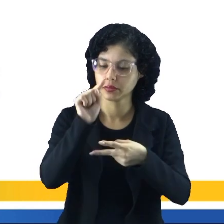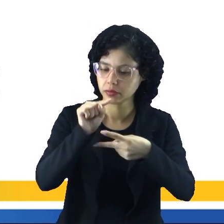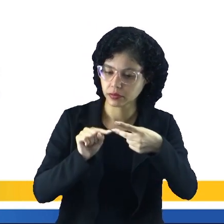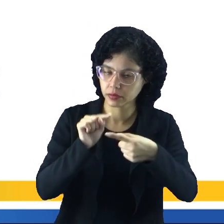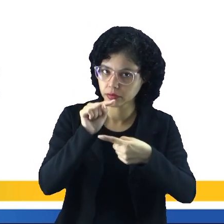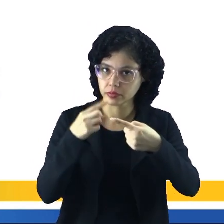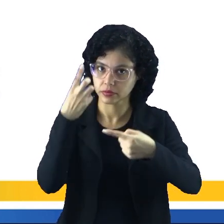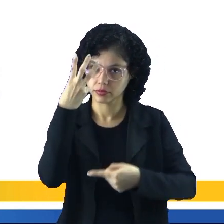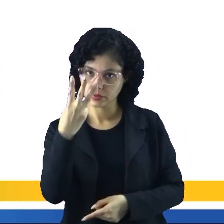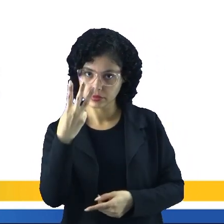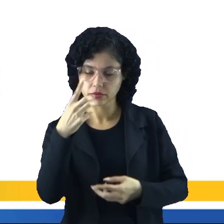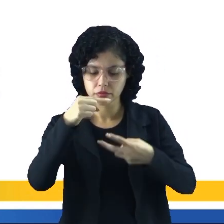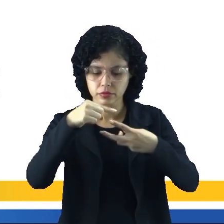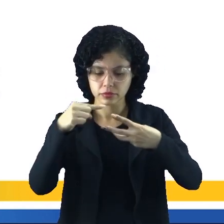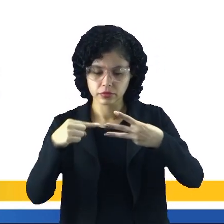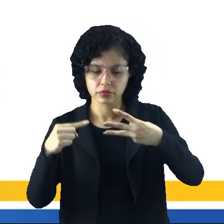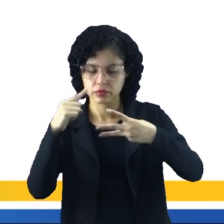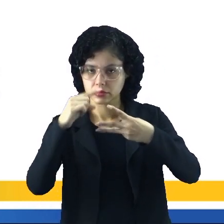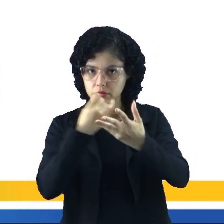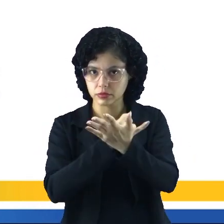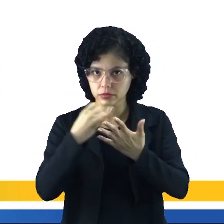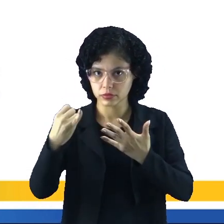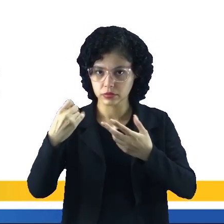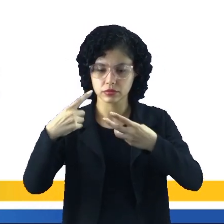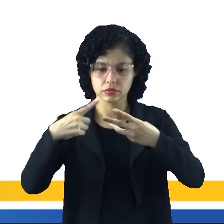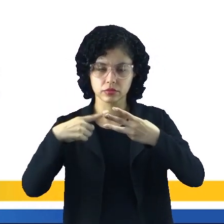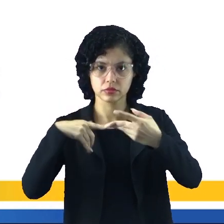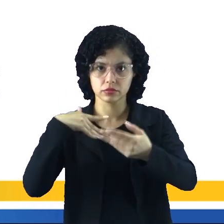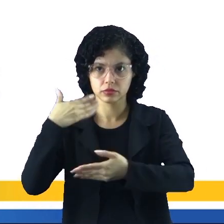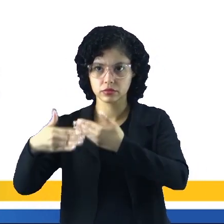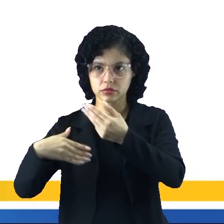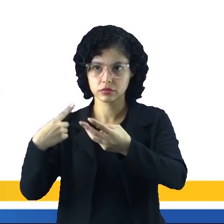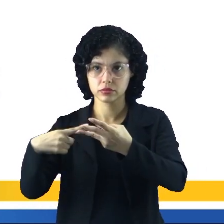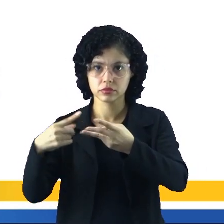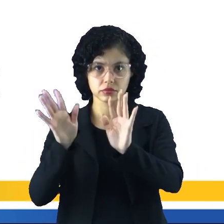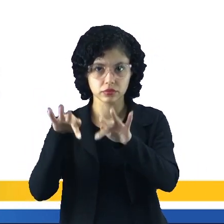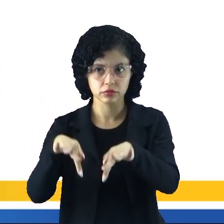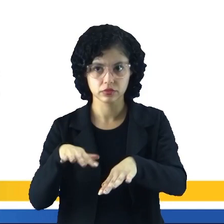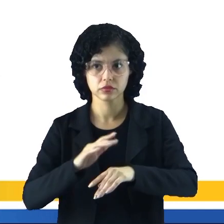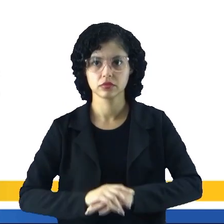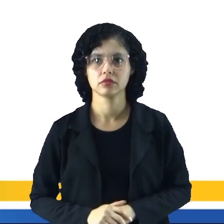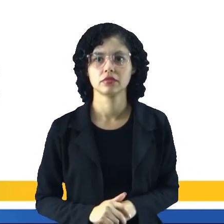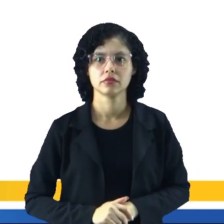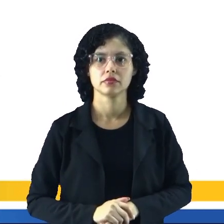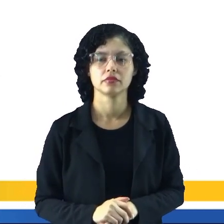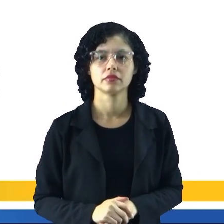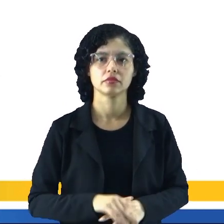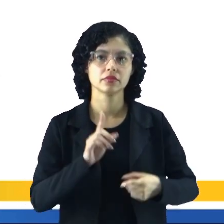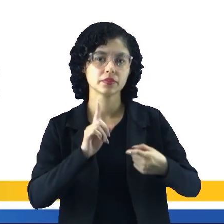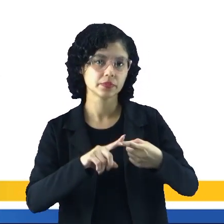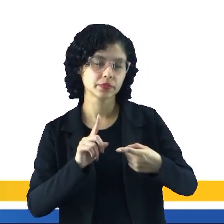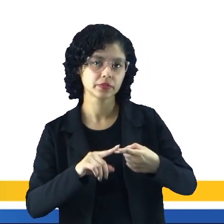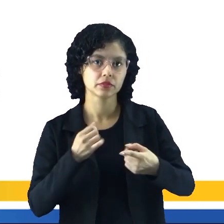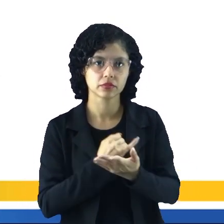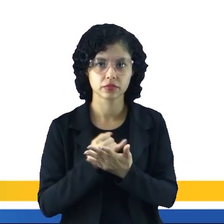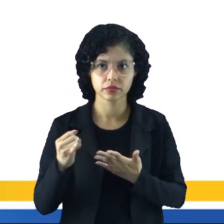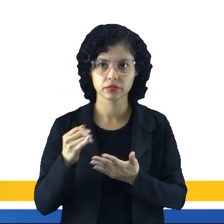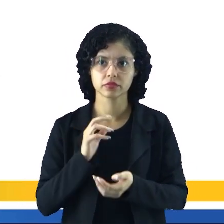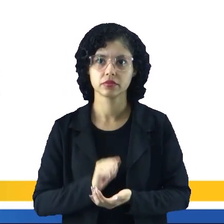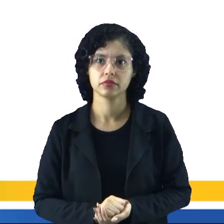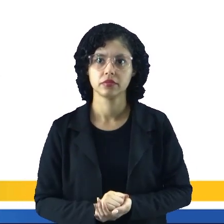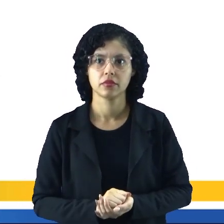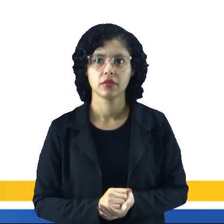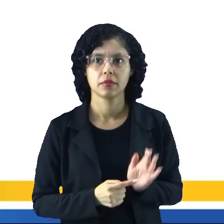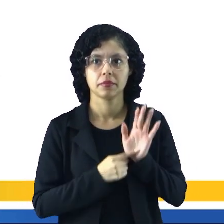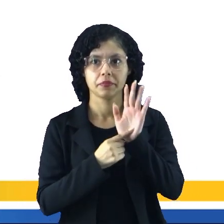é dividida em três partes nós temos a introdução o desenvolvimento e a conclusão na introdução